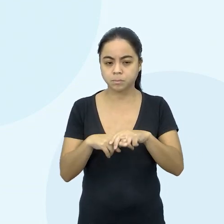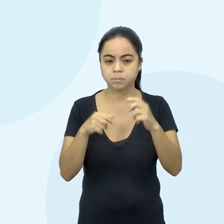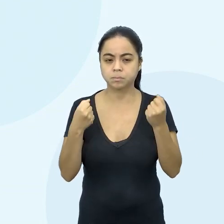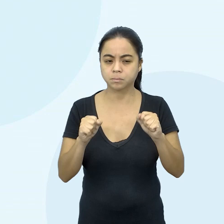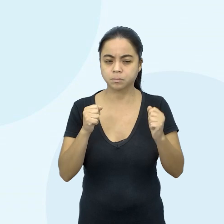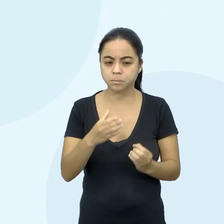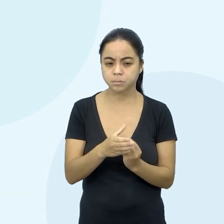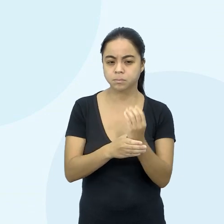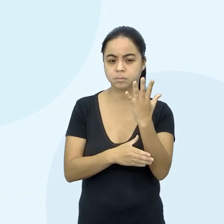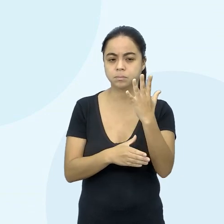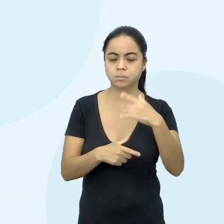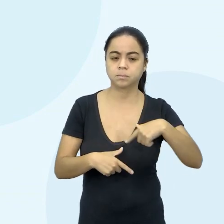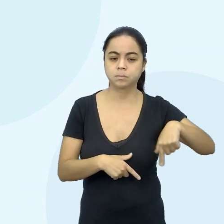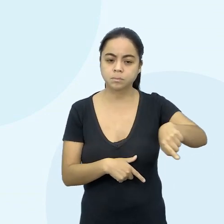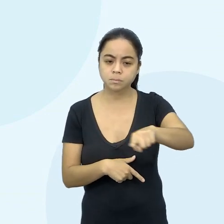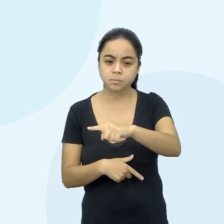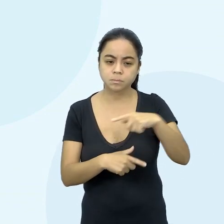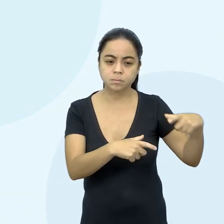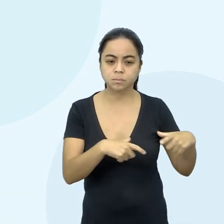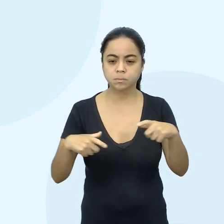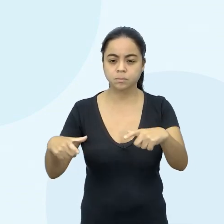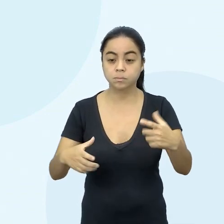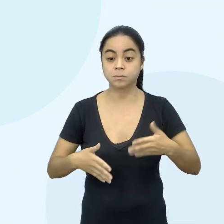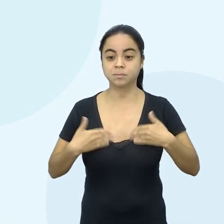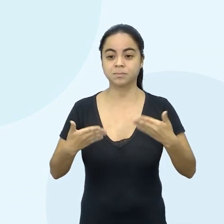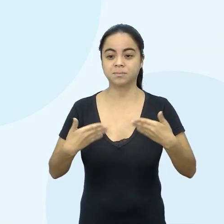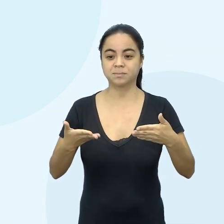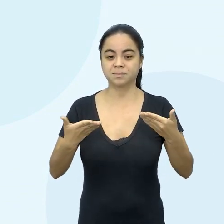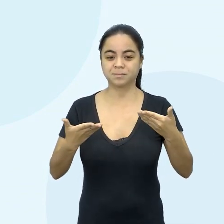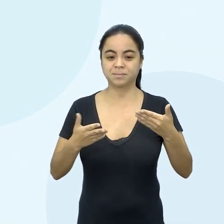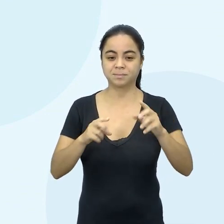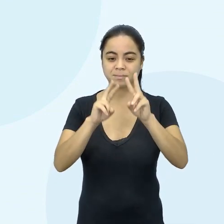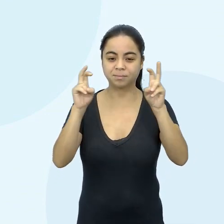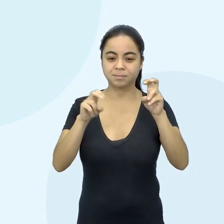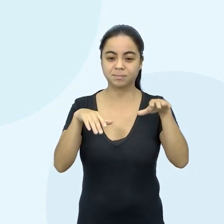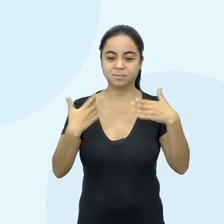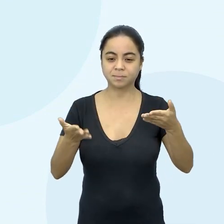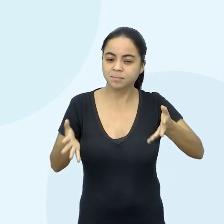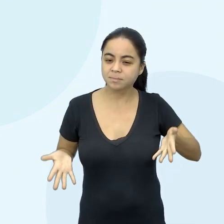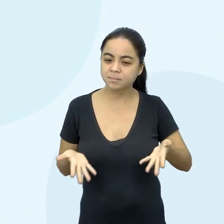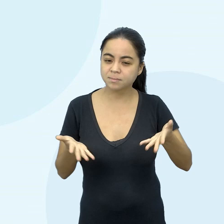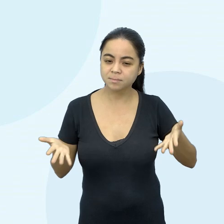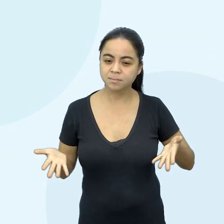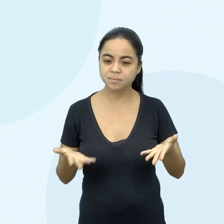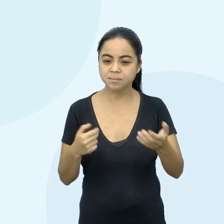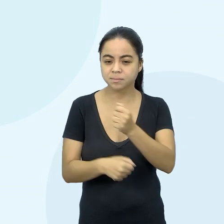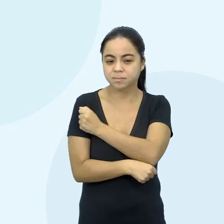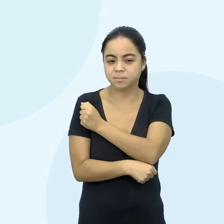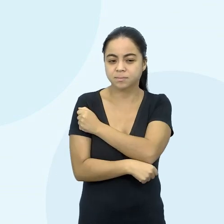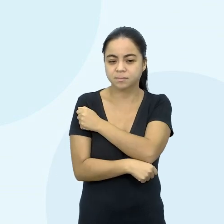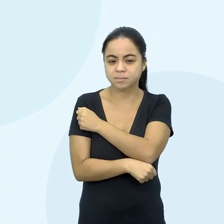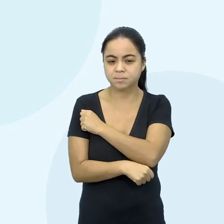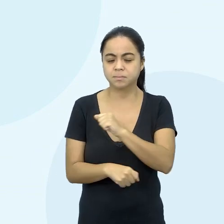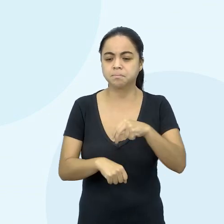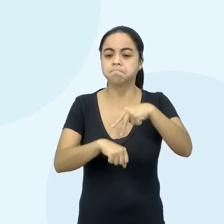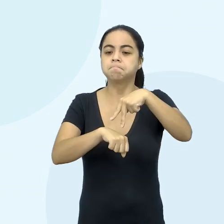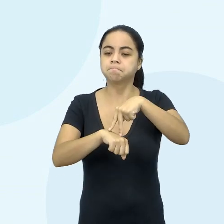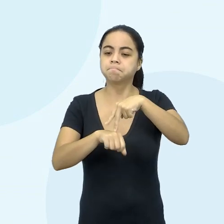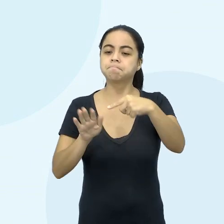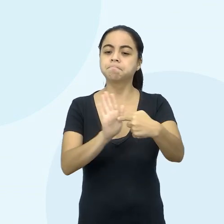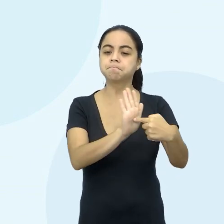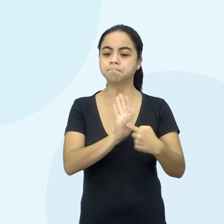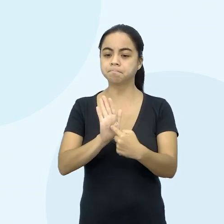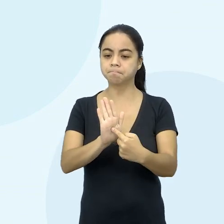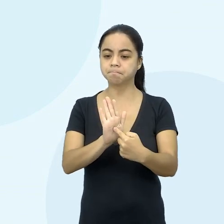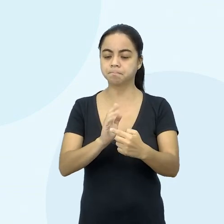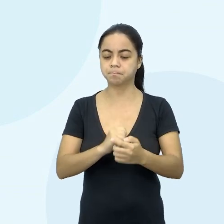criar um ambiente motivador para o tema e que, ao mesmo tempo, mobilize os estudantes a se posicionarem e se